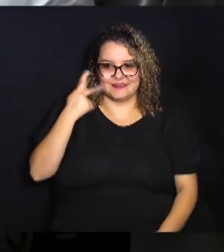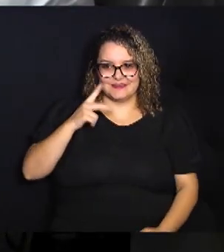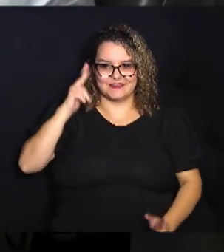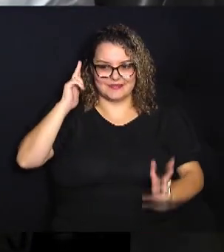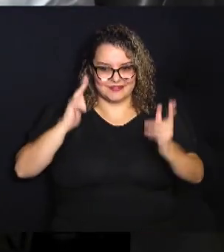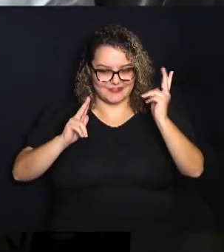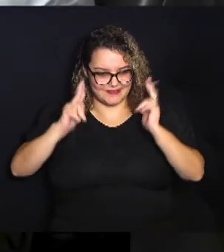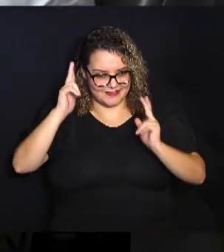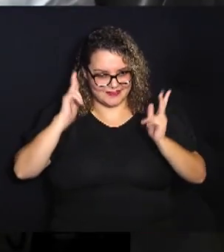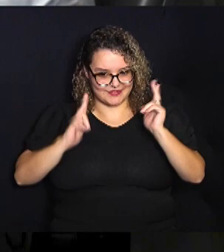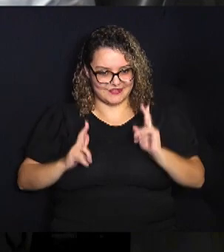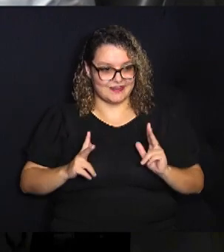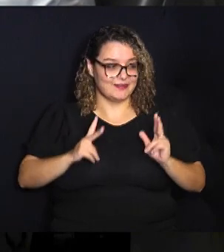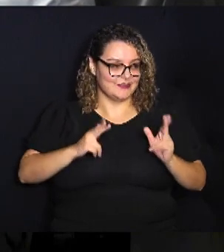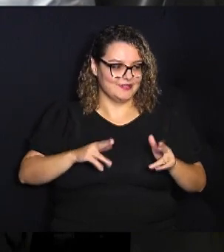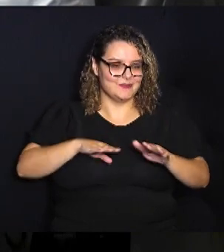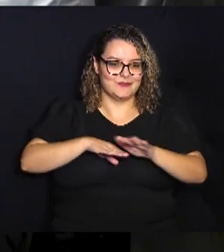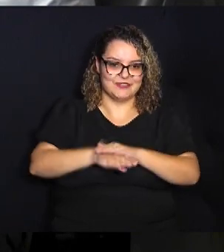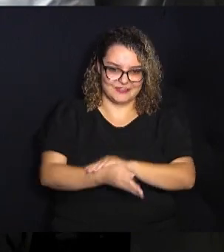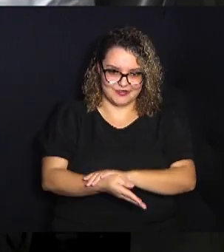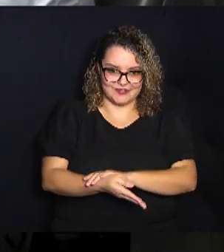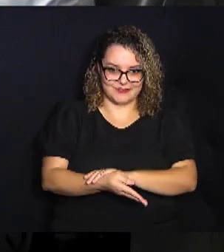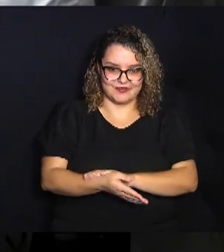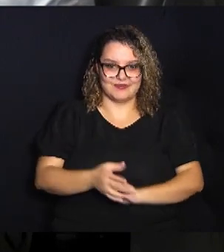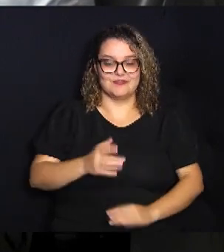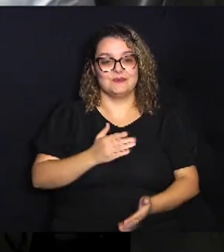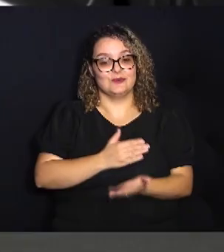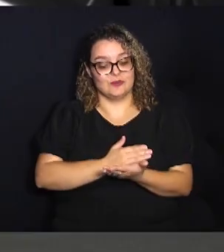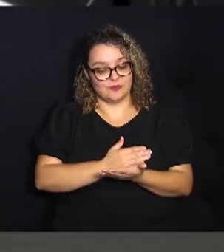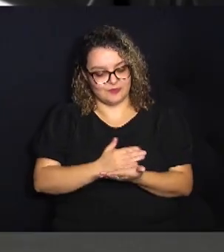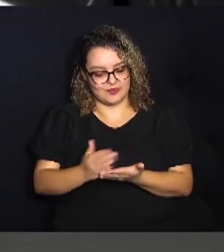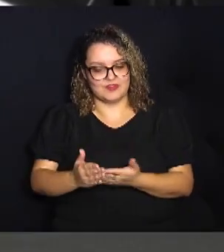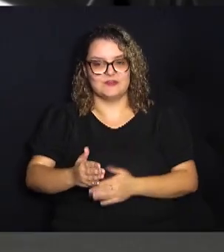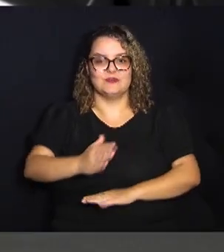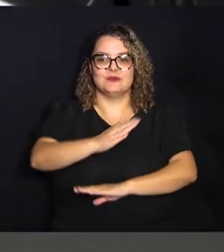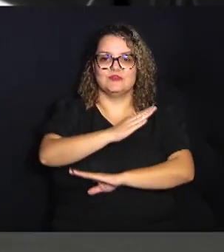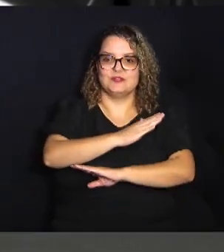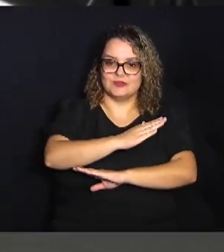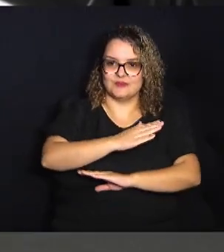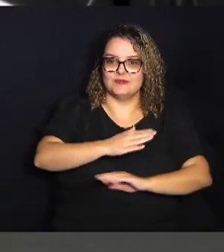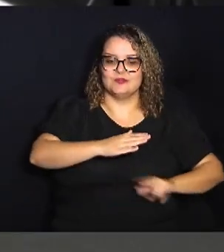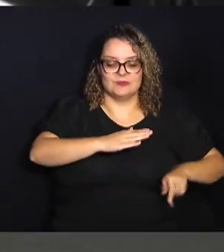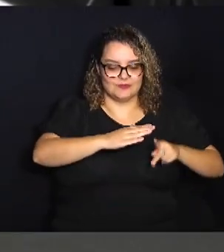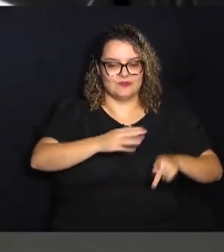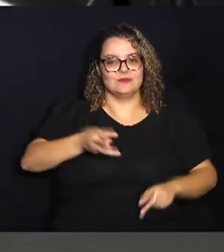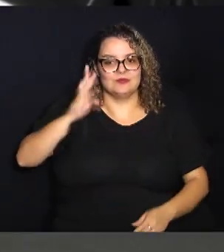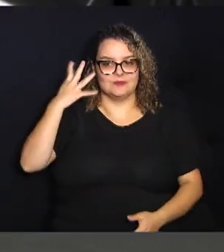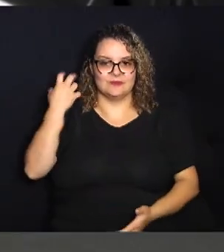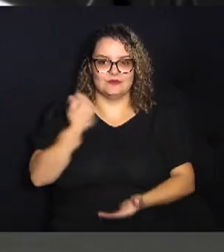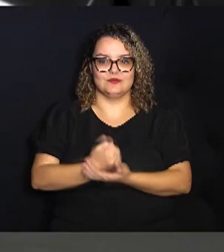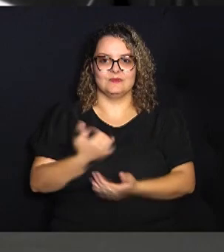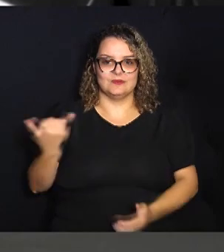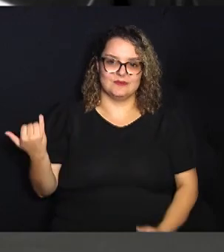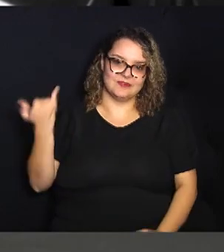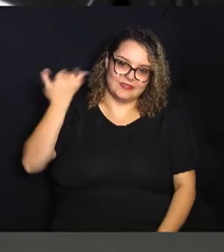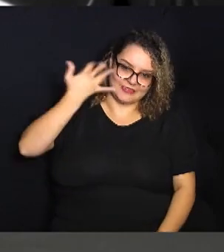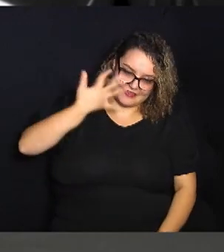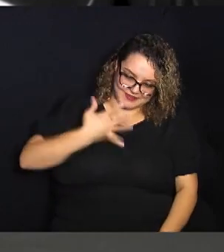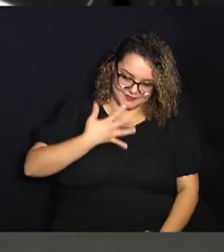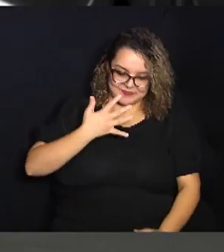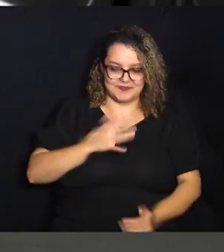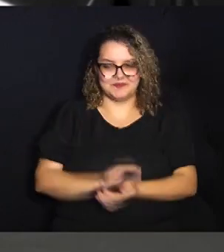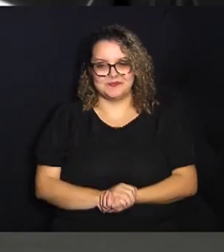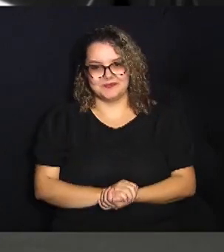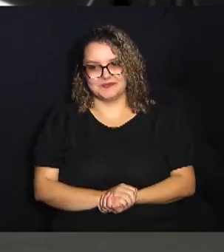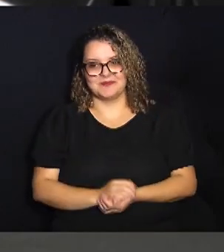Edivaldo Cabelo e, como é de praxe, logo no início desse podcast eu vou fazer a minha auto e audiodescrição.